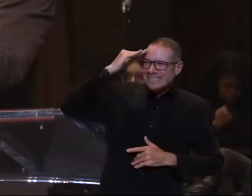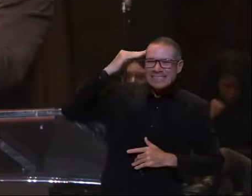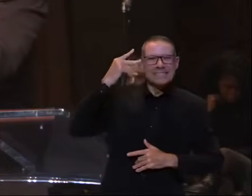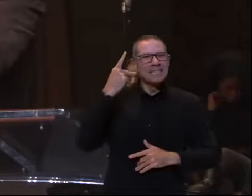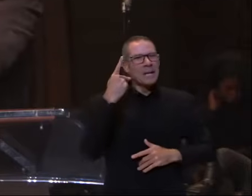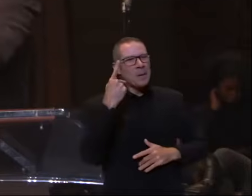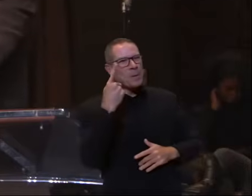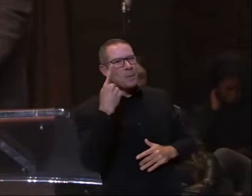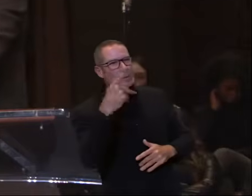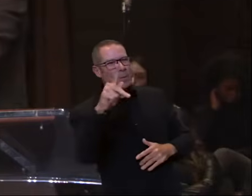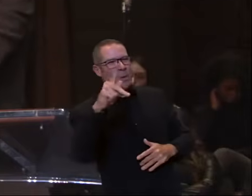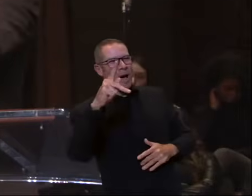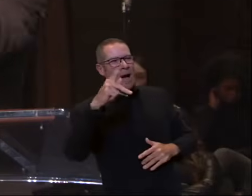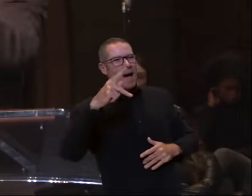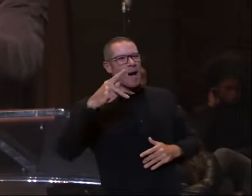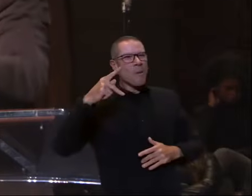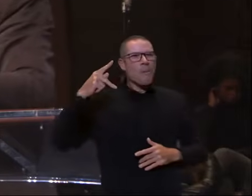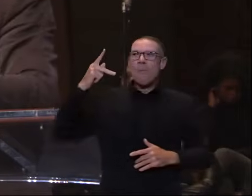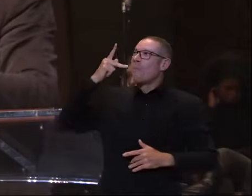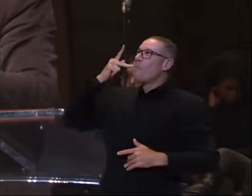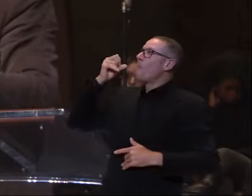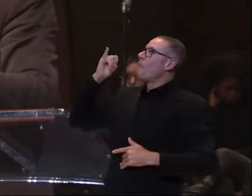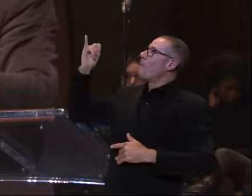sua filiação.